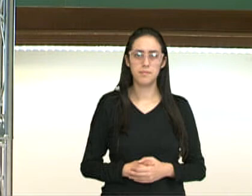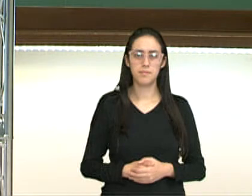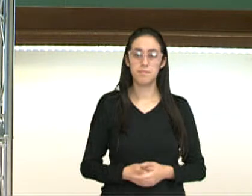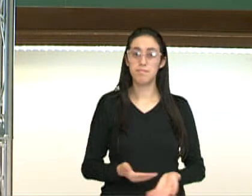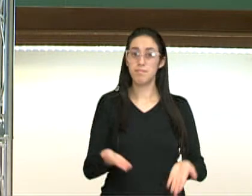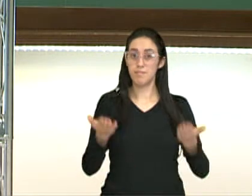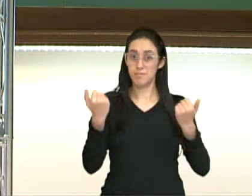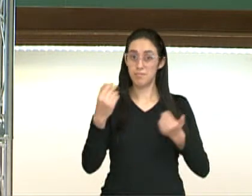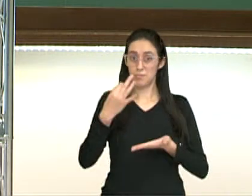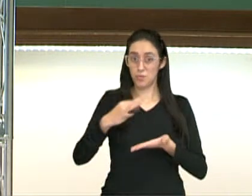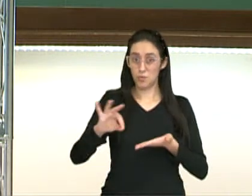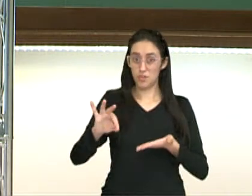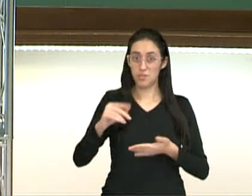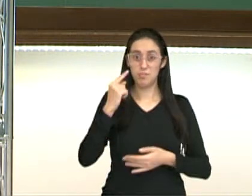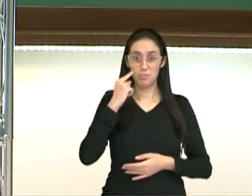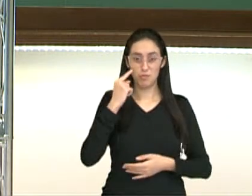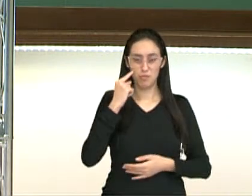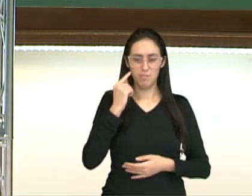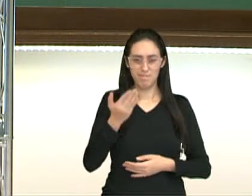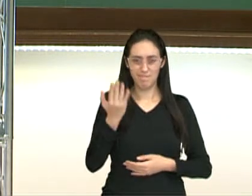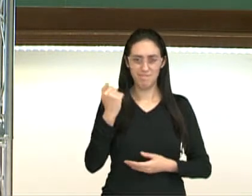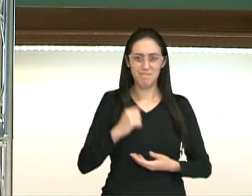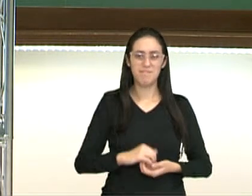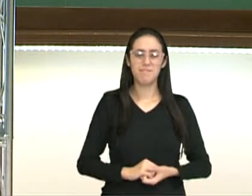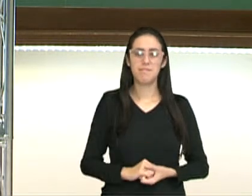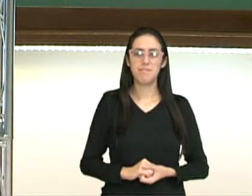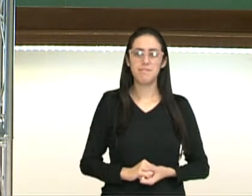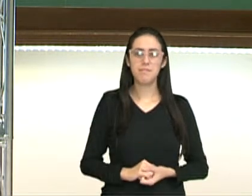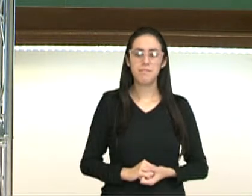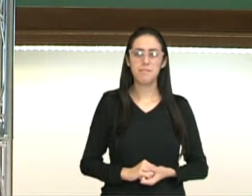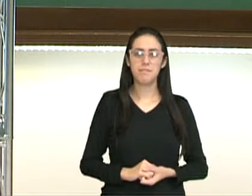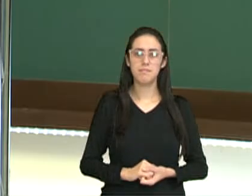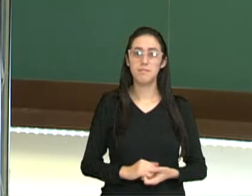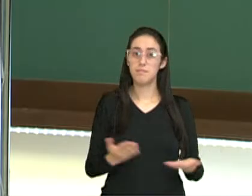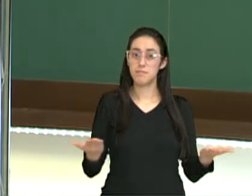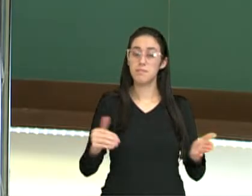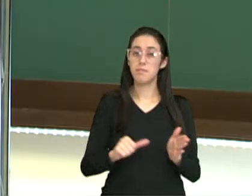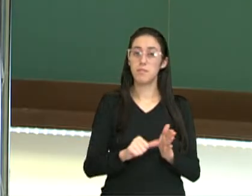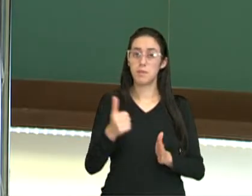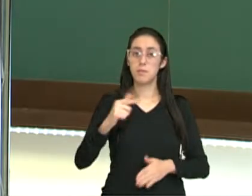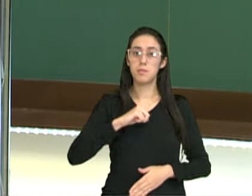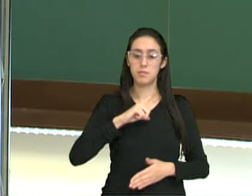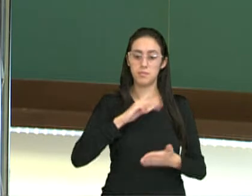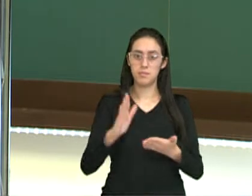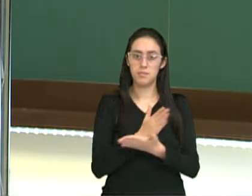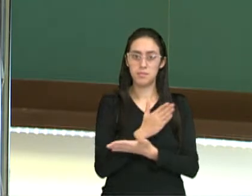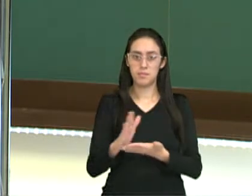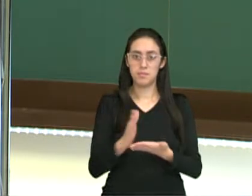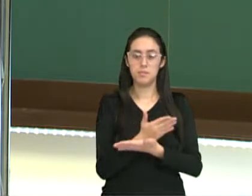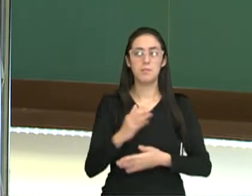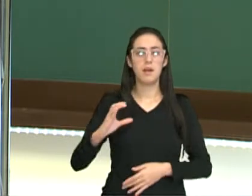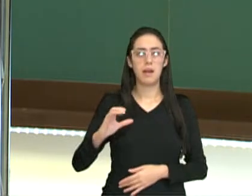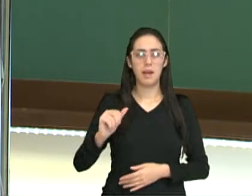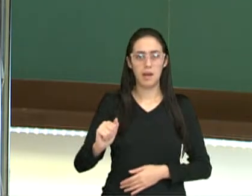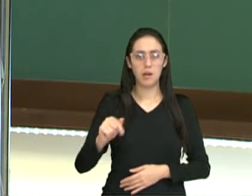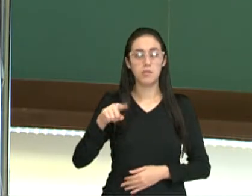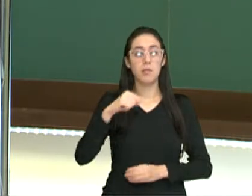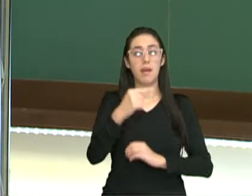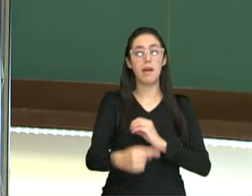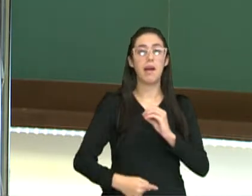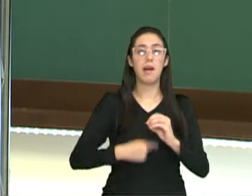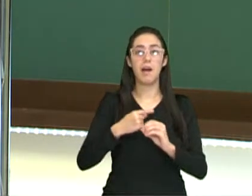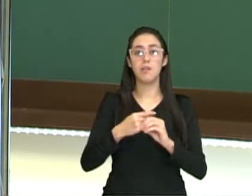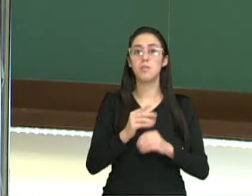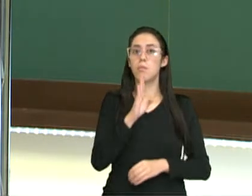Vamos para a correção da atividade? Olha só. Então aqui primeiro eu tenho a distribuição do cálcio como átomo neutro,